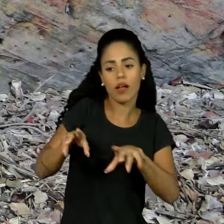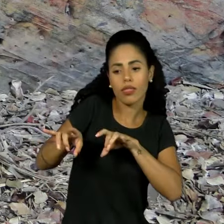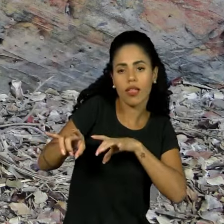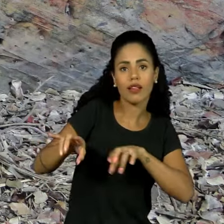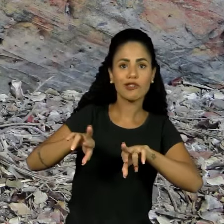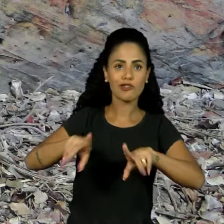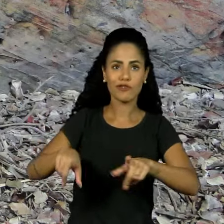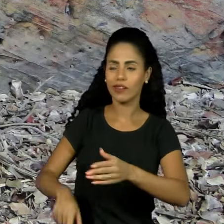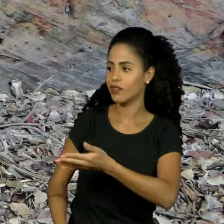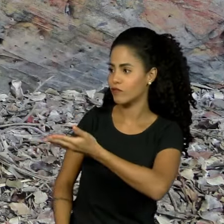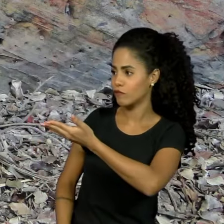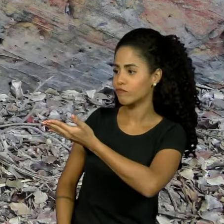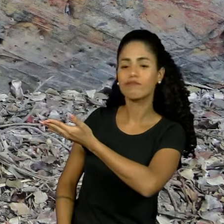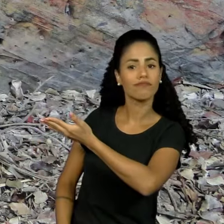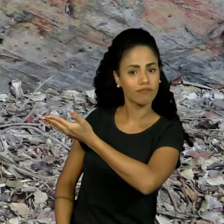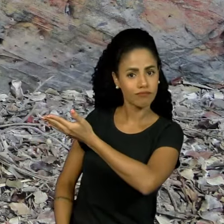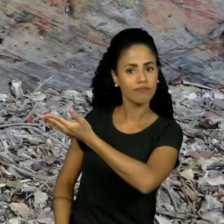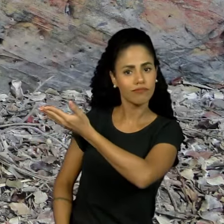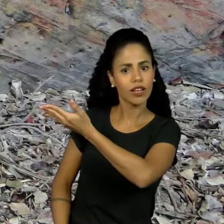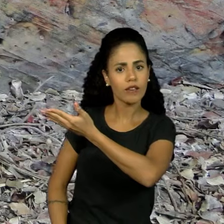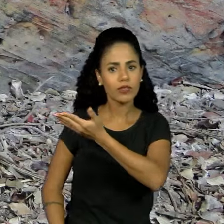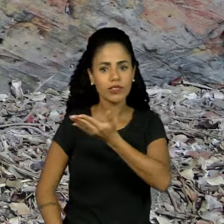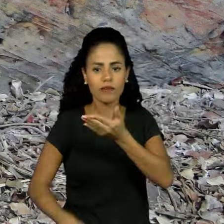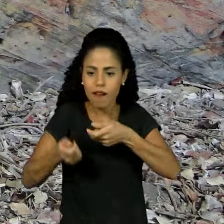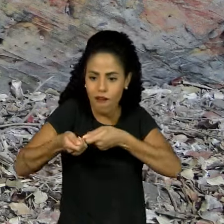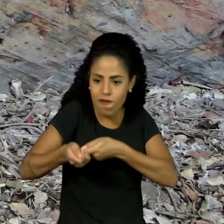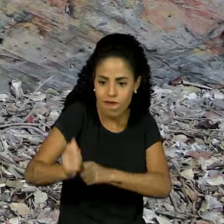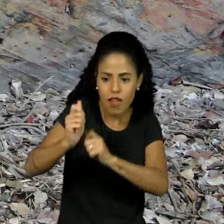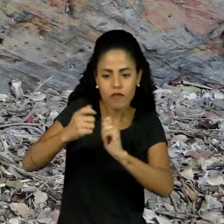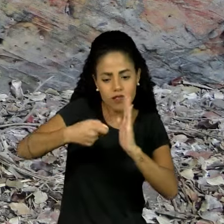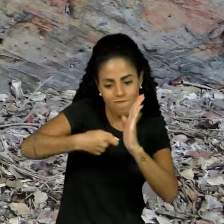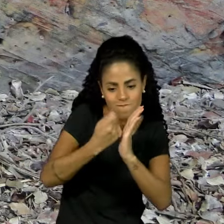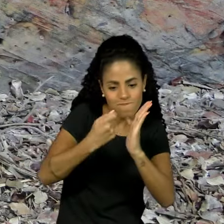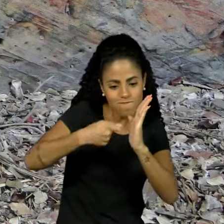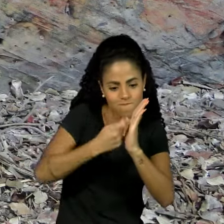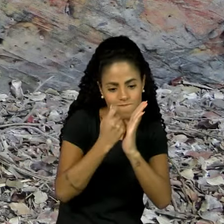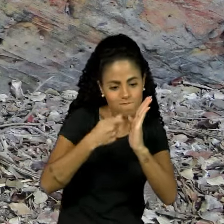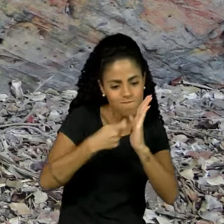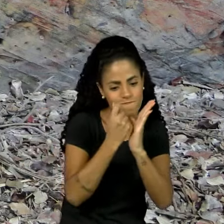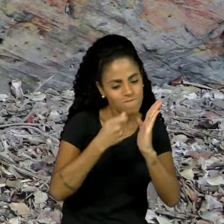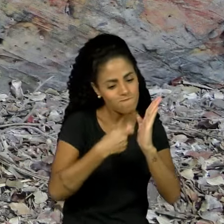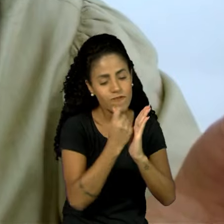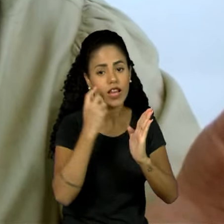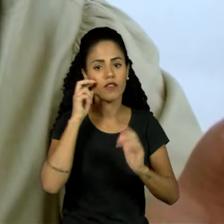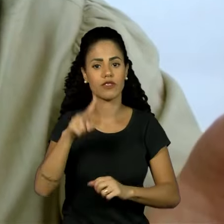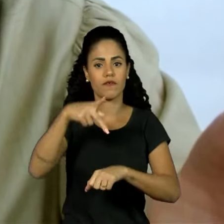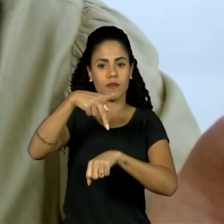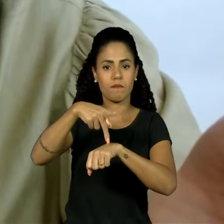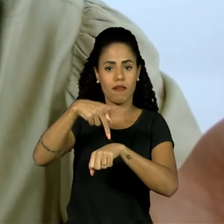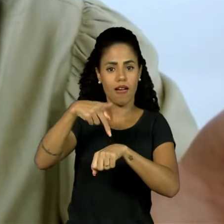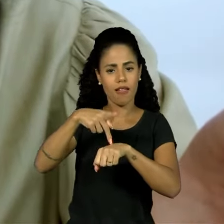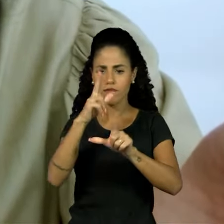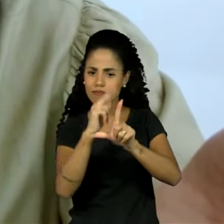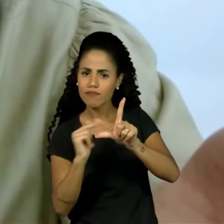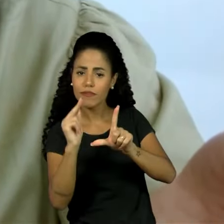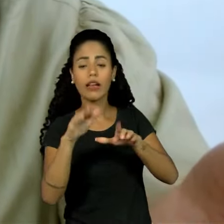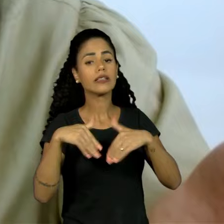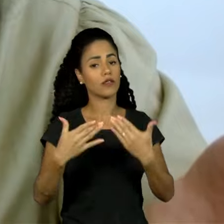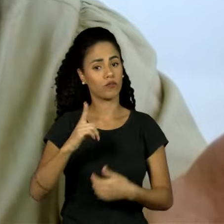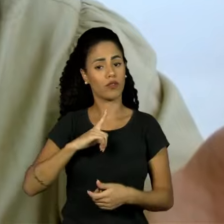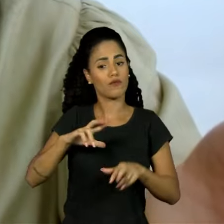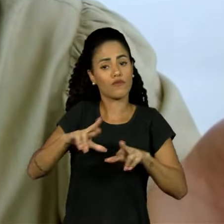a de gravuras rupestres, que é quando você faz incisões sobre o suporte rochoso. Então, há uma dominância